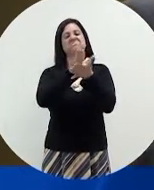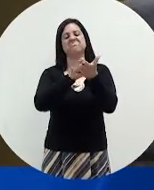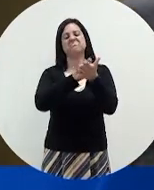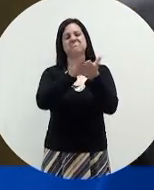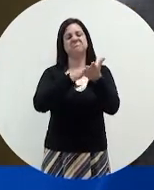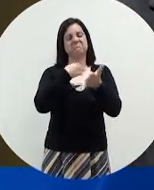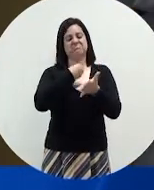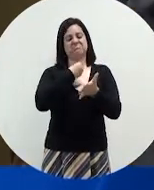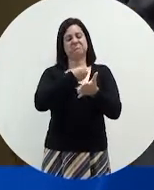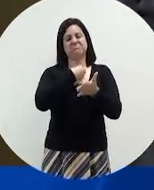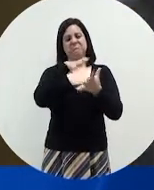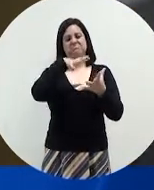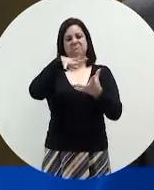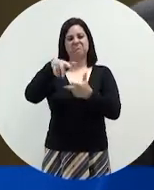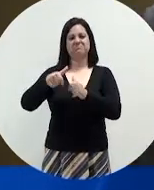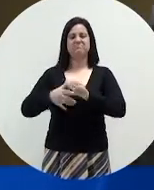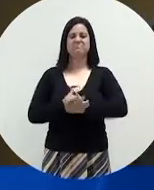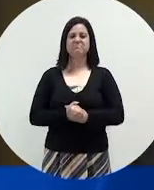dizer mais: